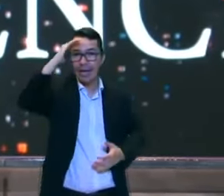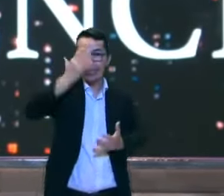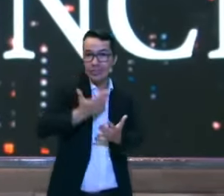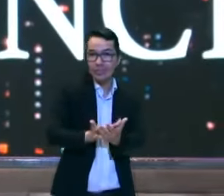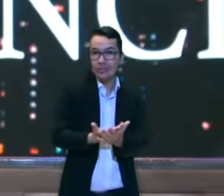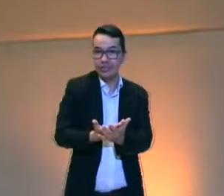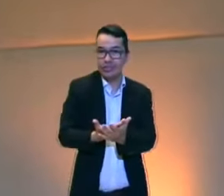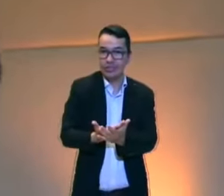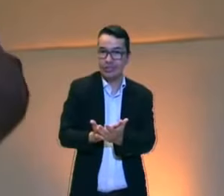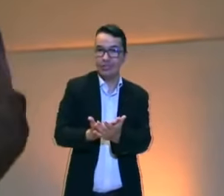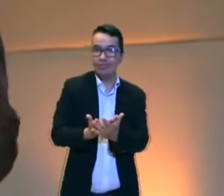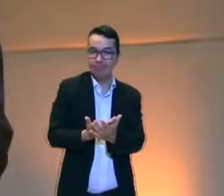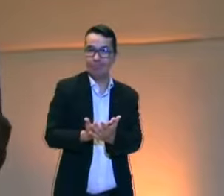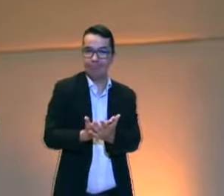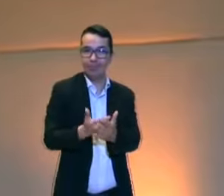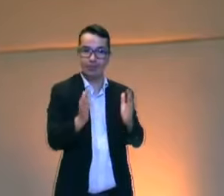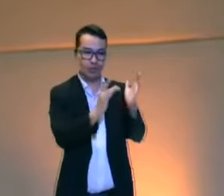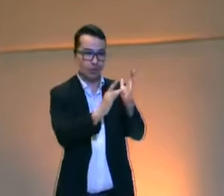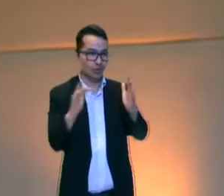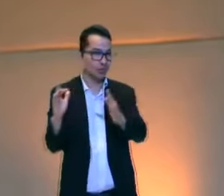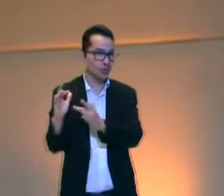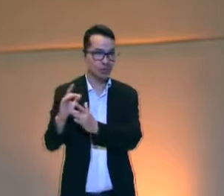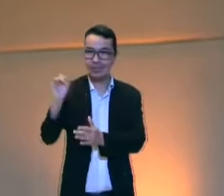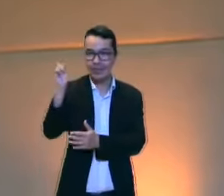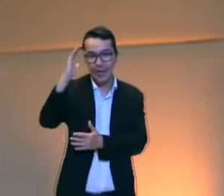tropeçam no testemunho de Jesus.